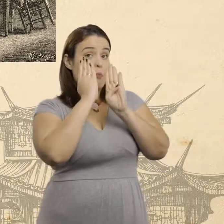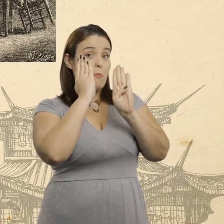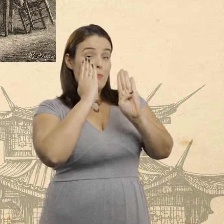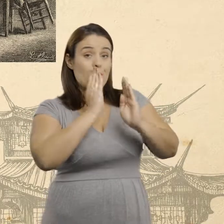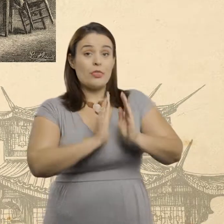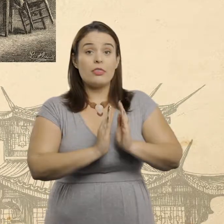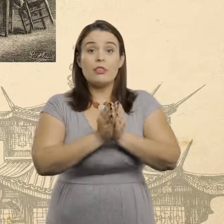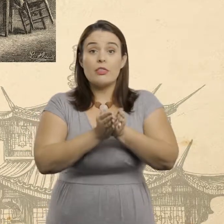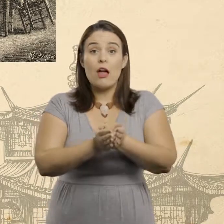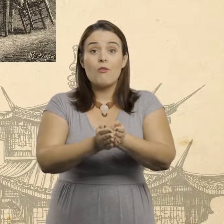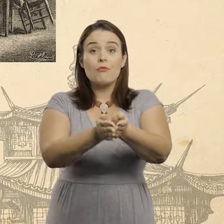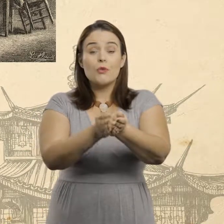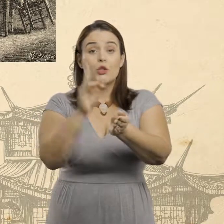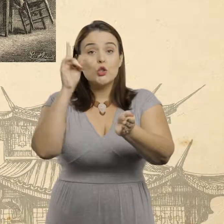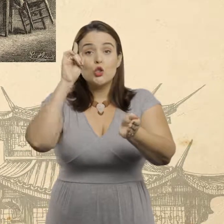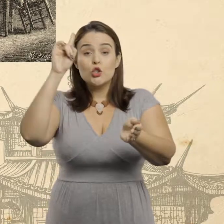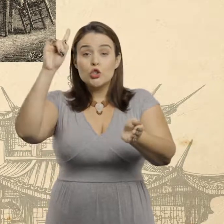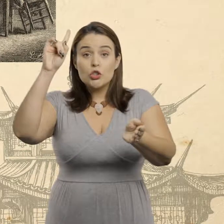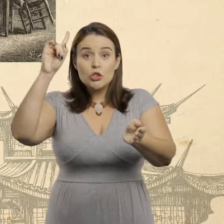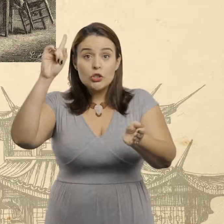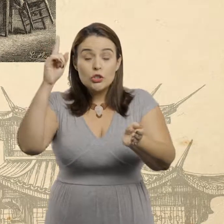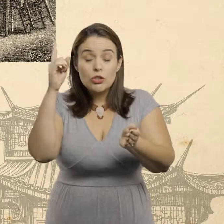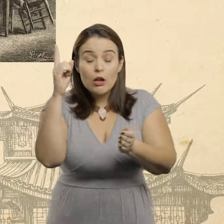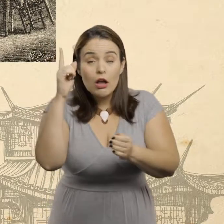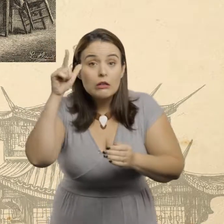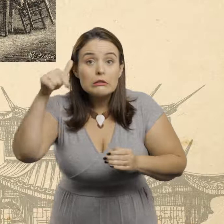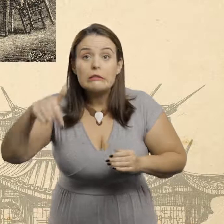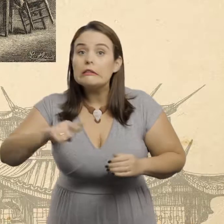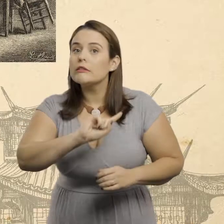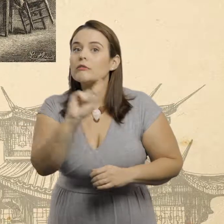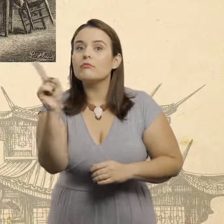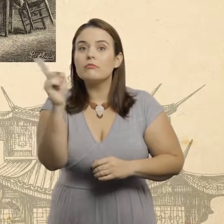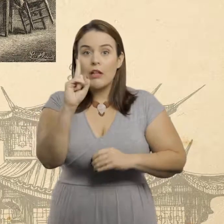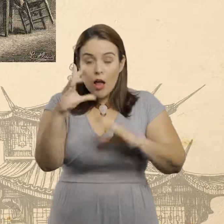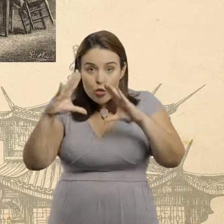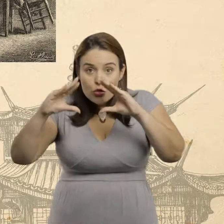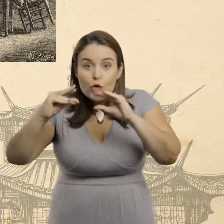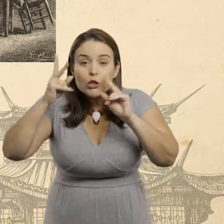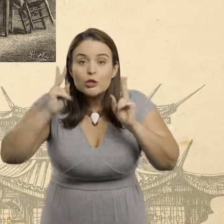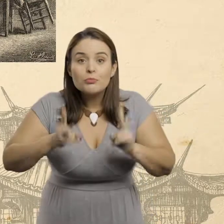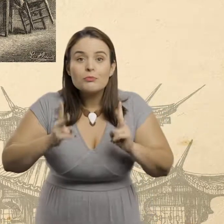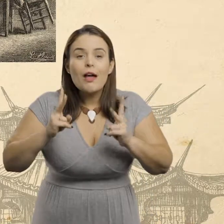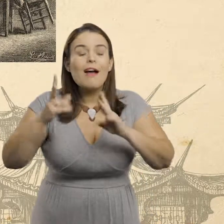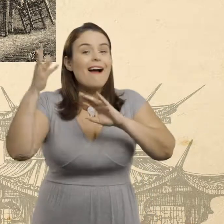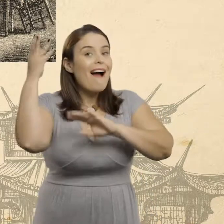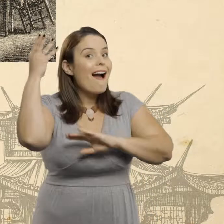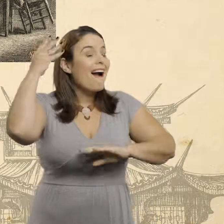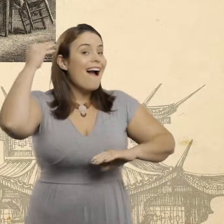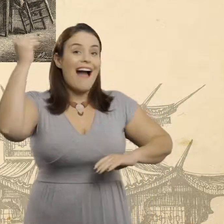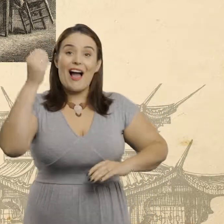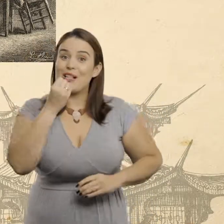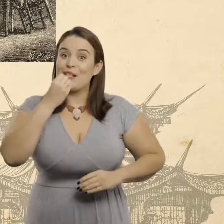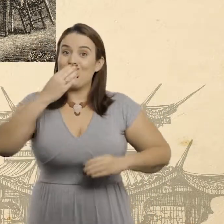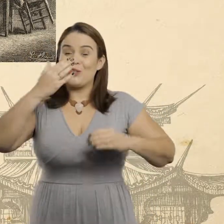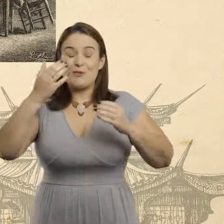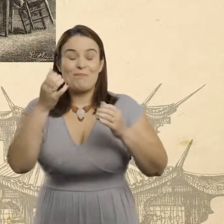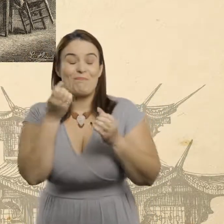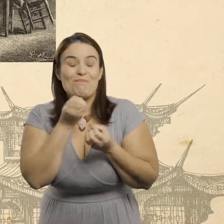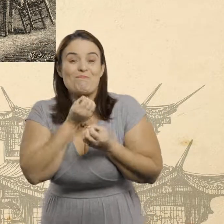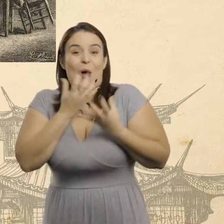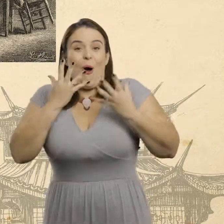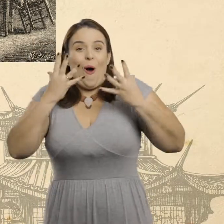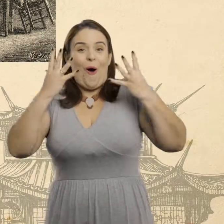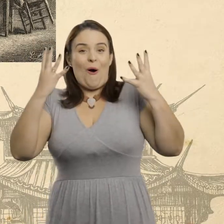que o navio não sairia na manhã seguinte. O navio sairia naquela mesma noite. Passepartout achou que aquela era uma notícia muito boa para o